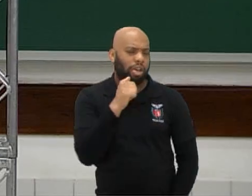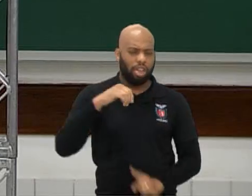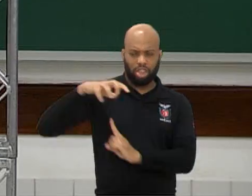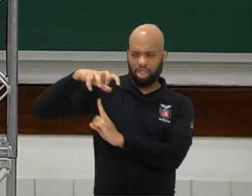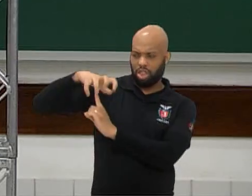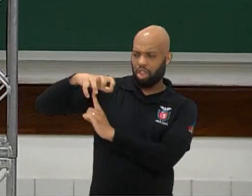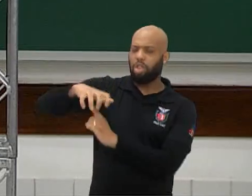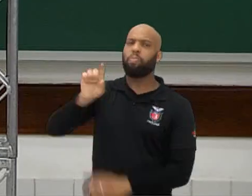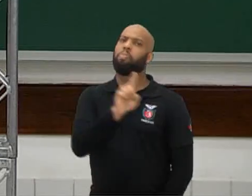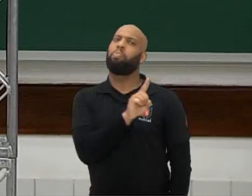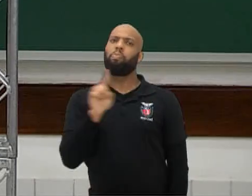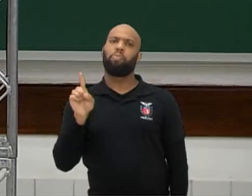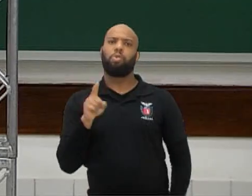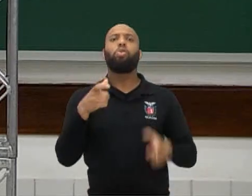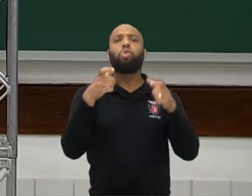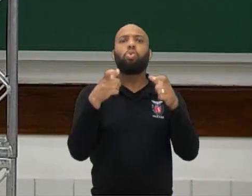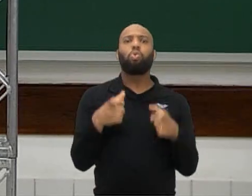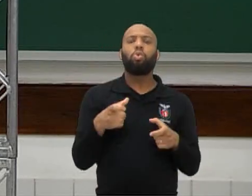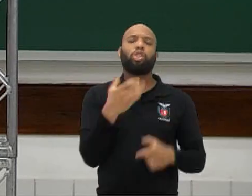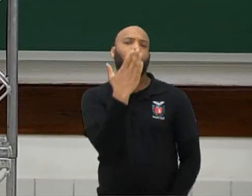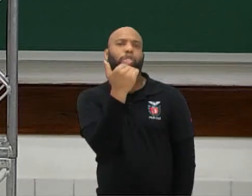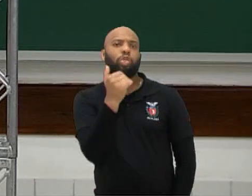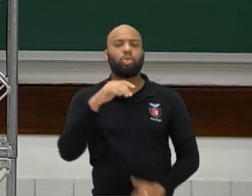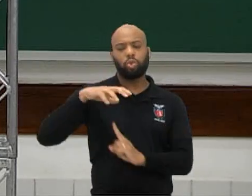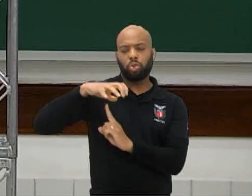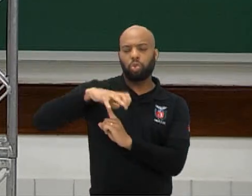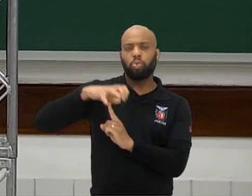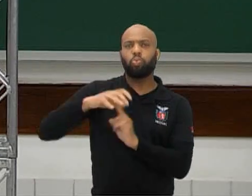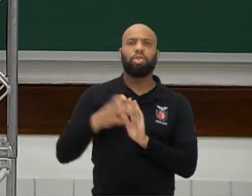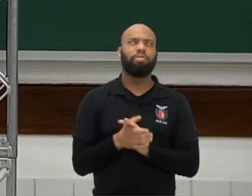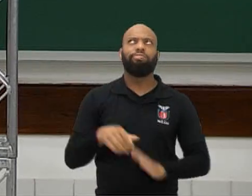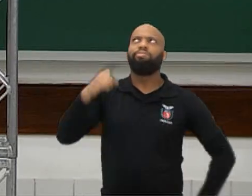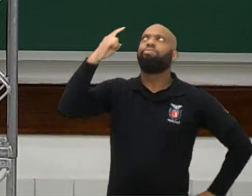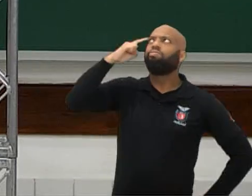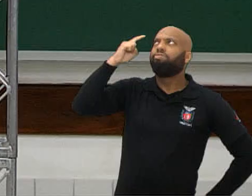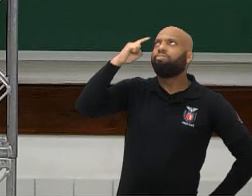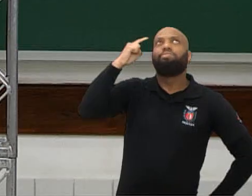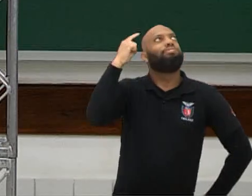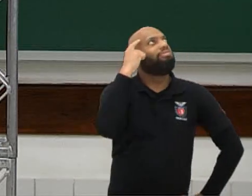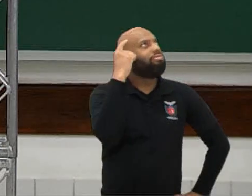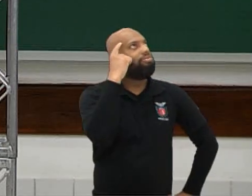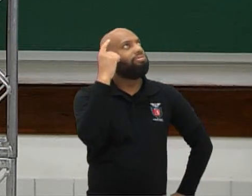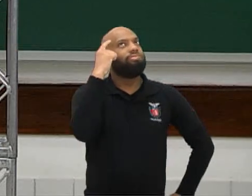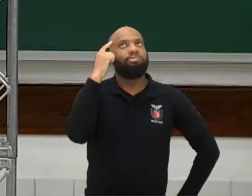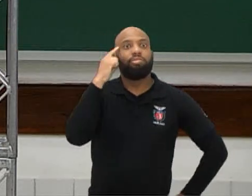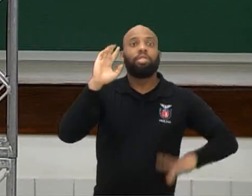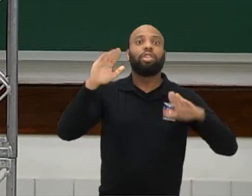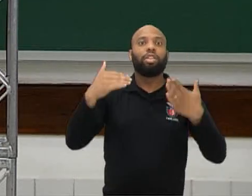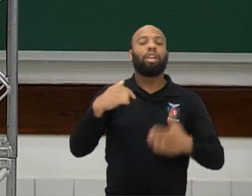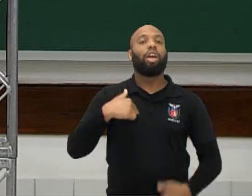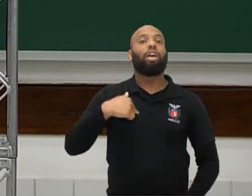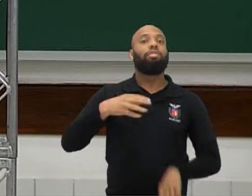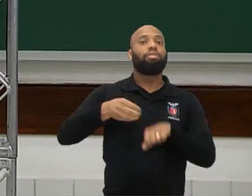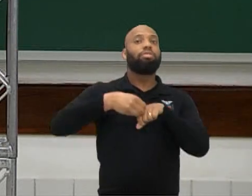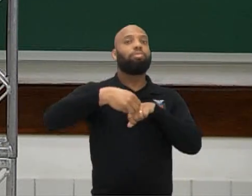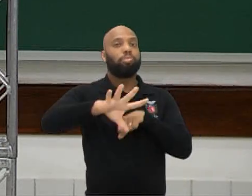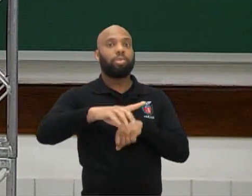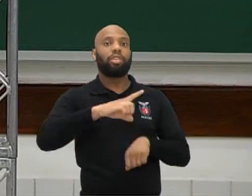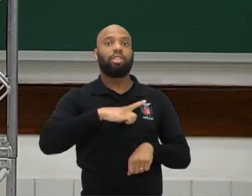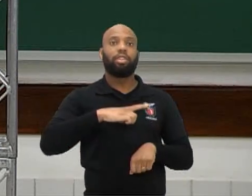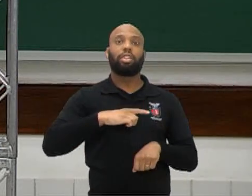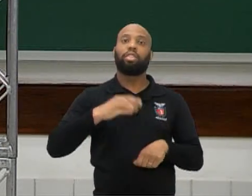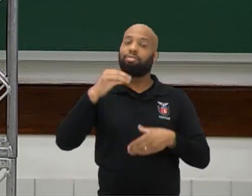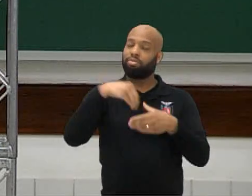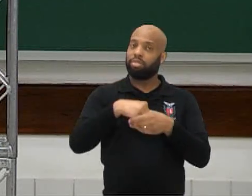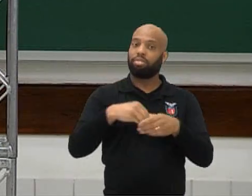Se eu te perguntar assim, aonde que você come cogumelo? Você vai ficar pensando para me responder. Aí eu vou te lembrar, na